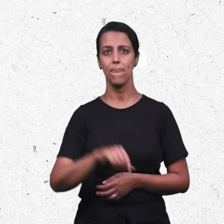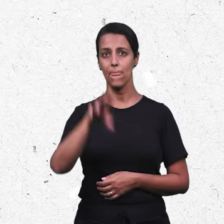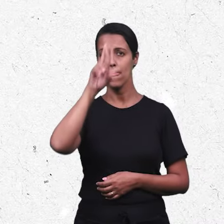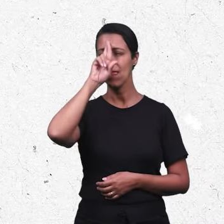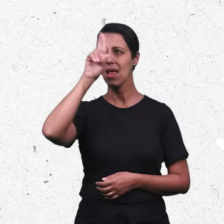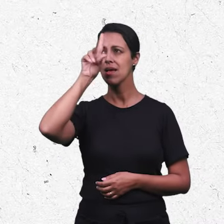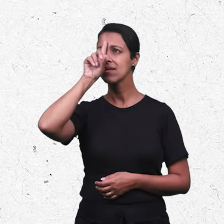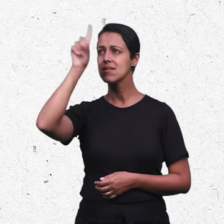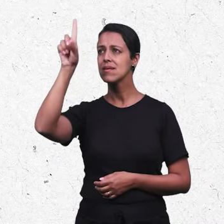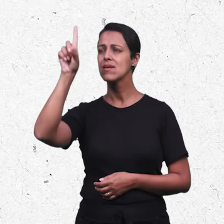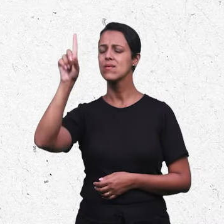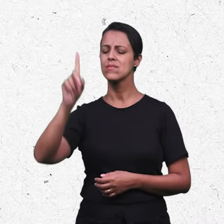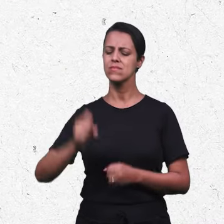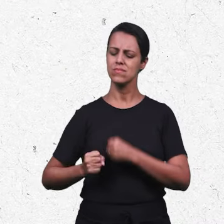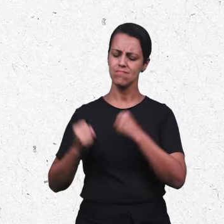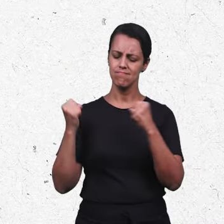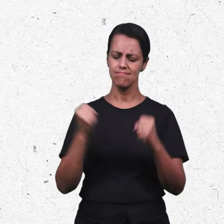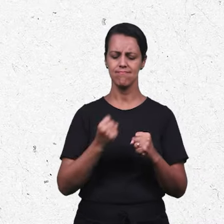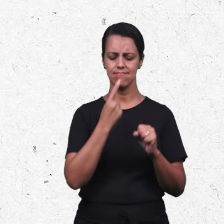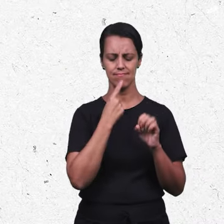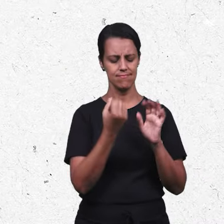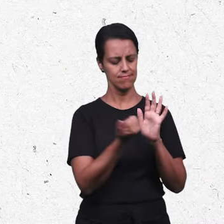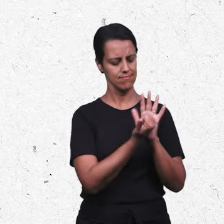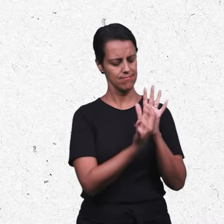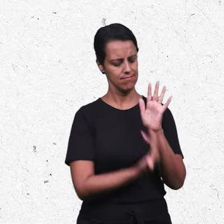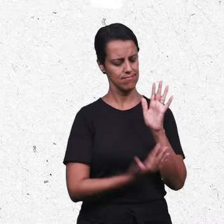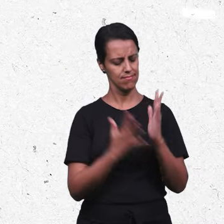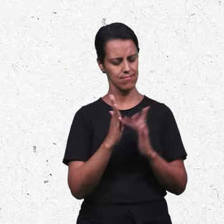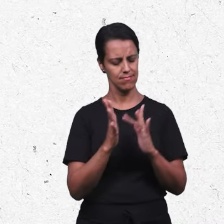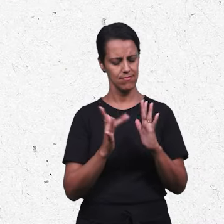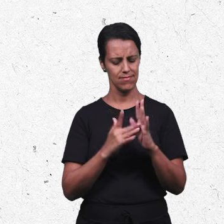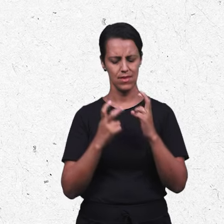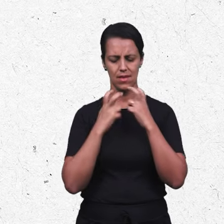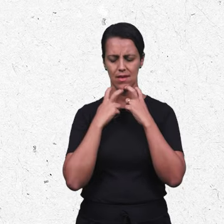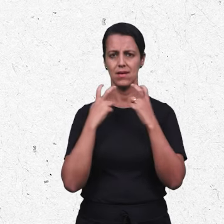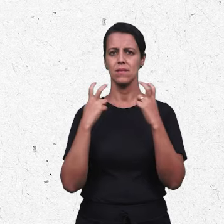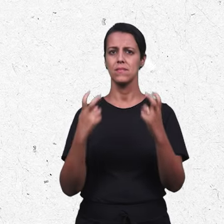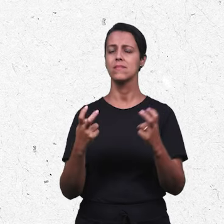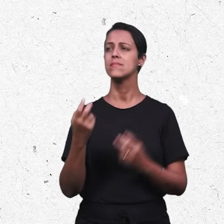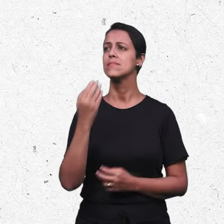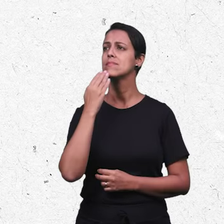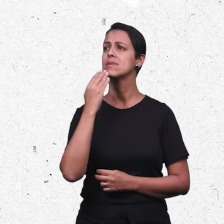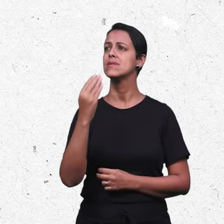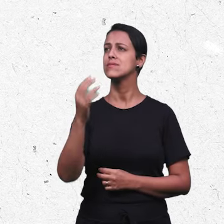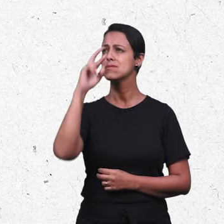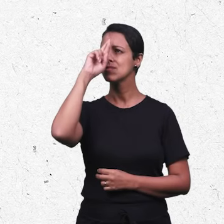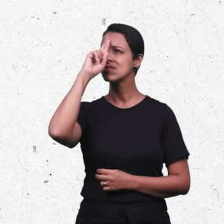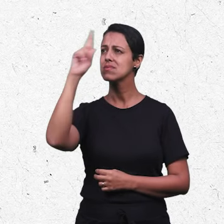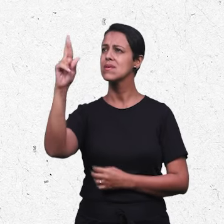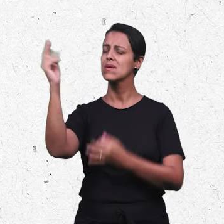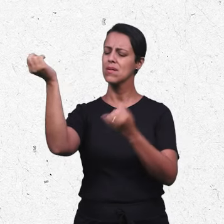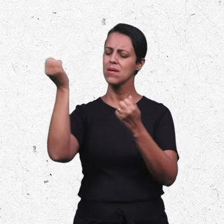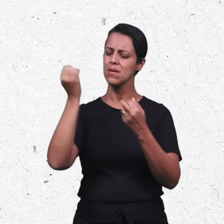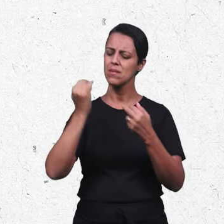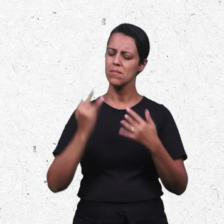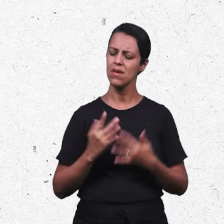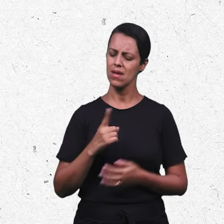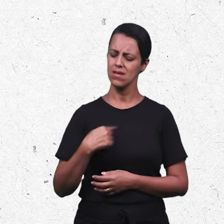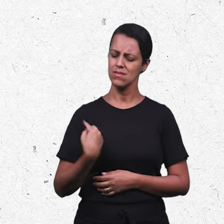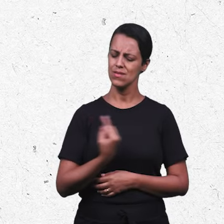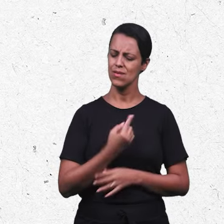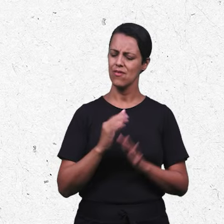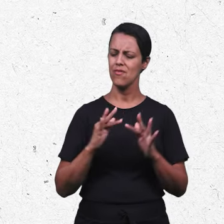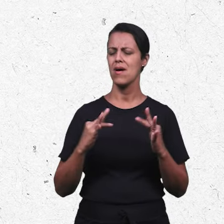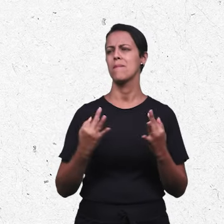Deus clamamos pelo poder que há no sangue do Senhor Jesus nós pedimos a tua bênção em favor das nossas